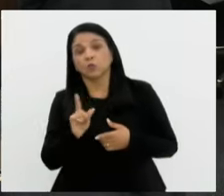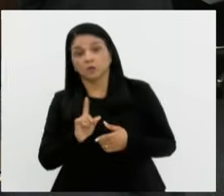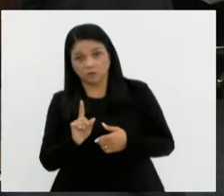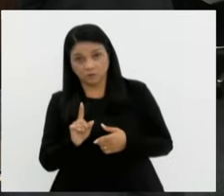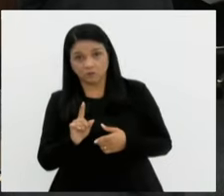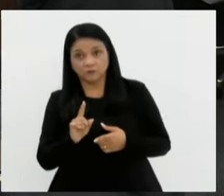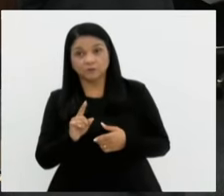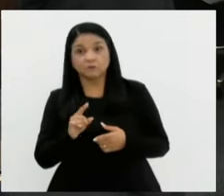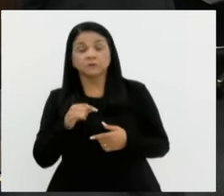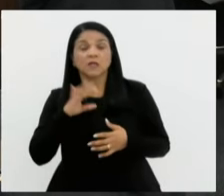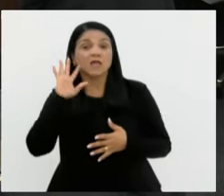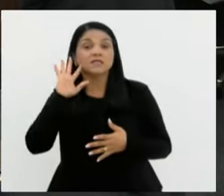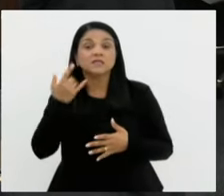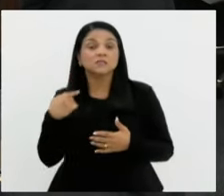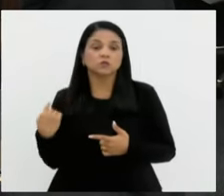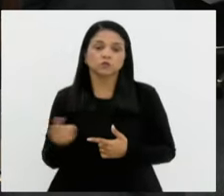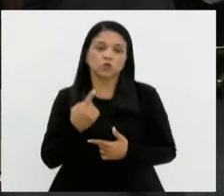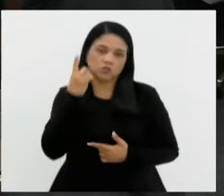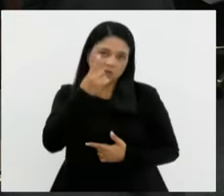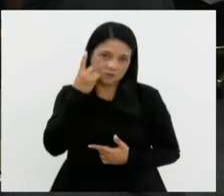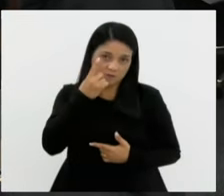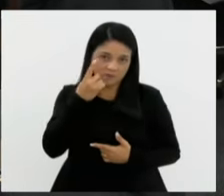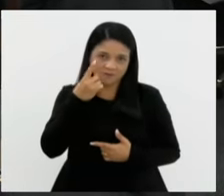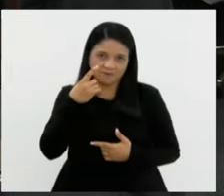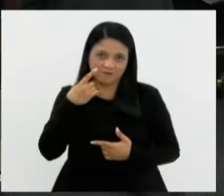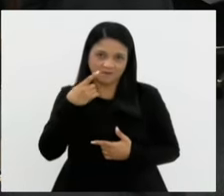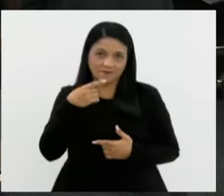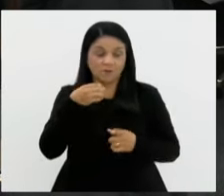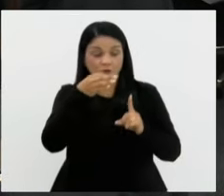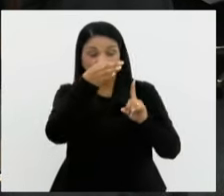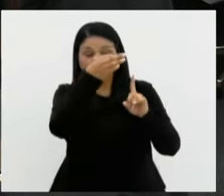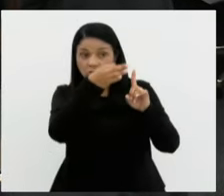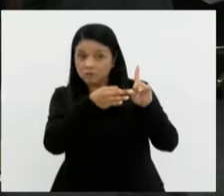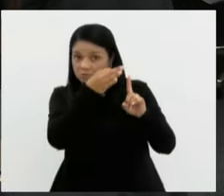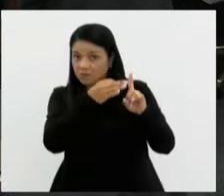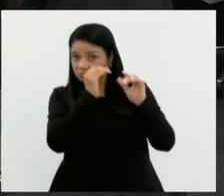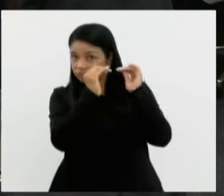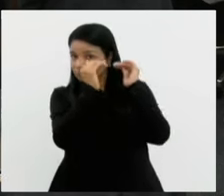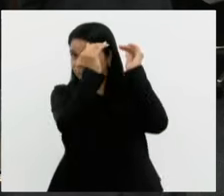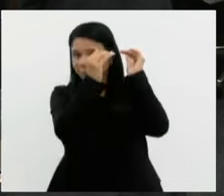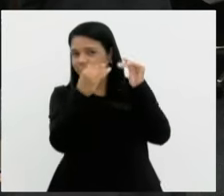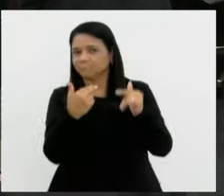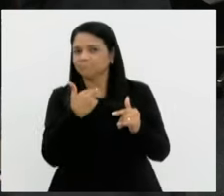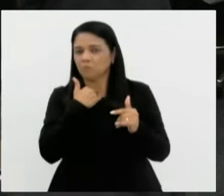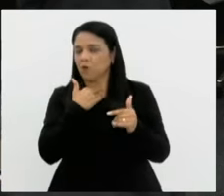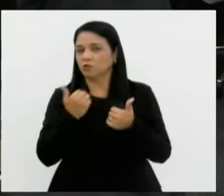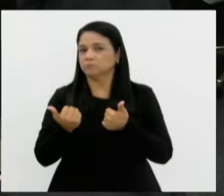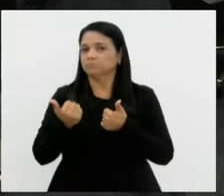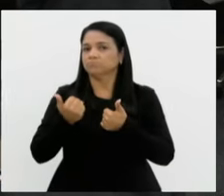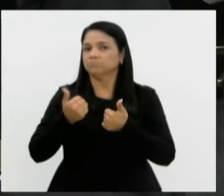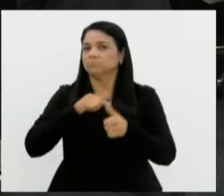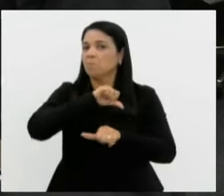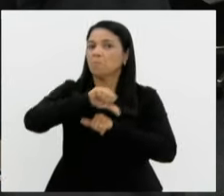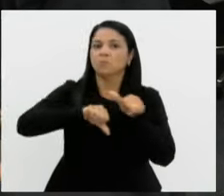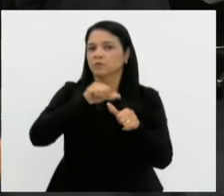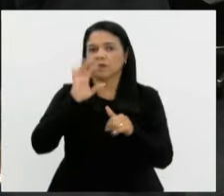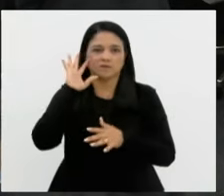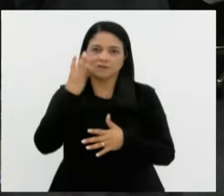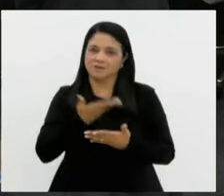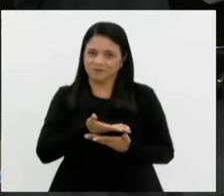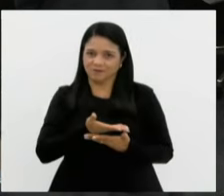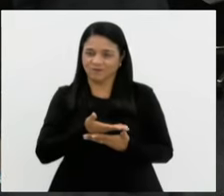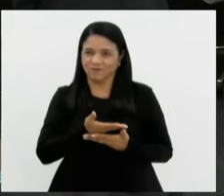Agora, a gente não pode virar desembargador. Sua decisão foi mais ou menos. Ela foi legalzinha num